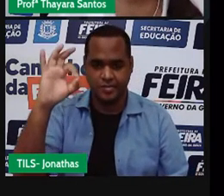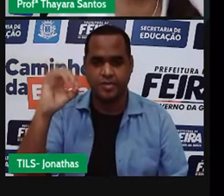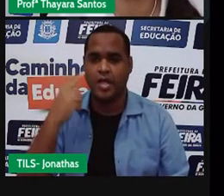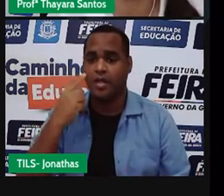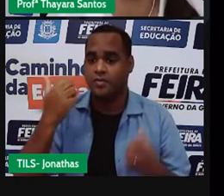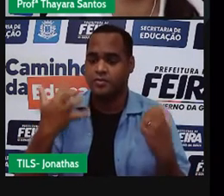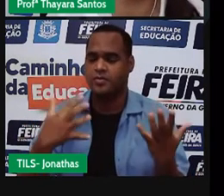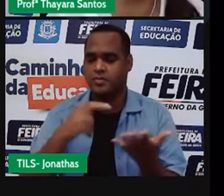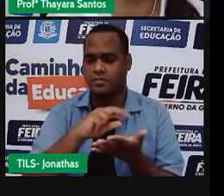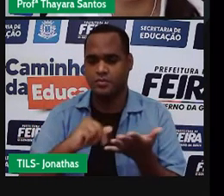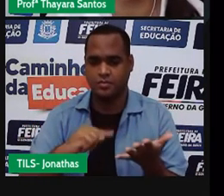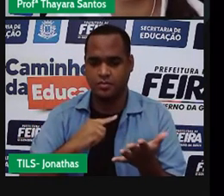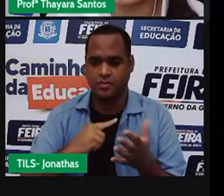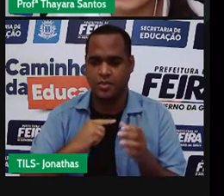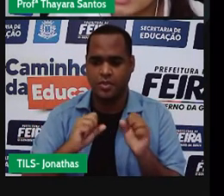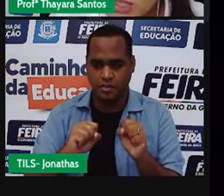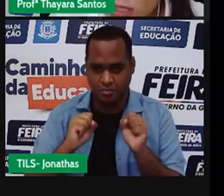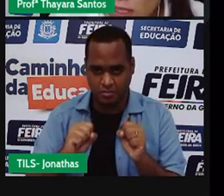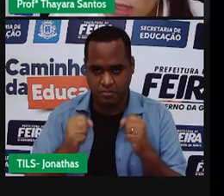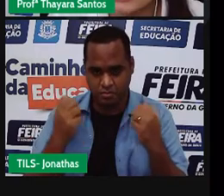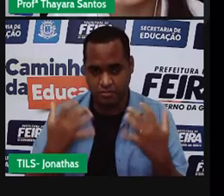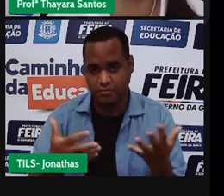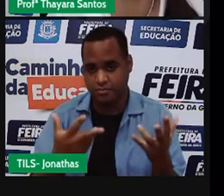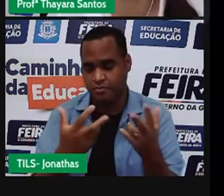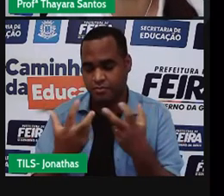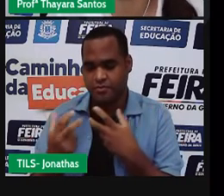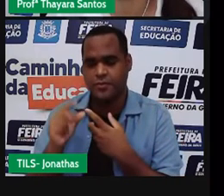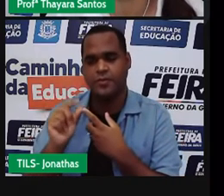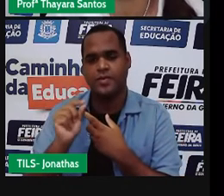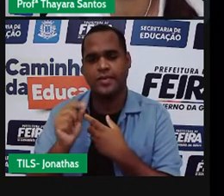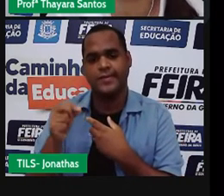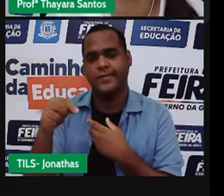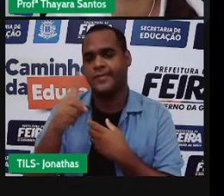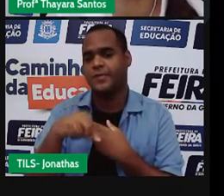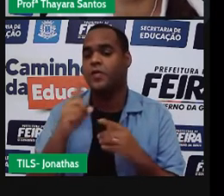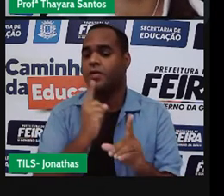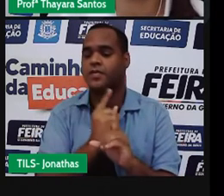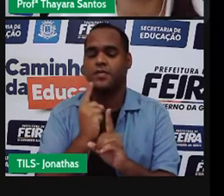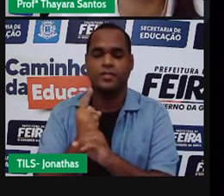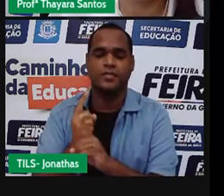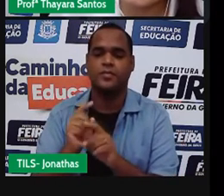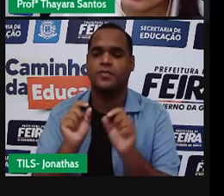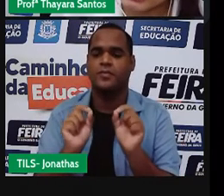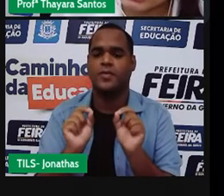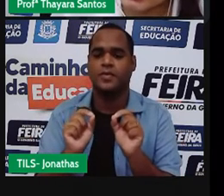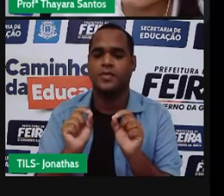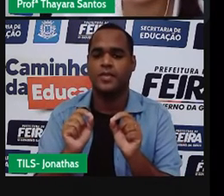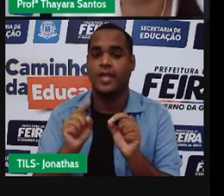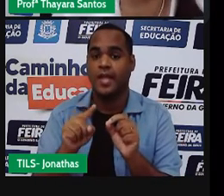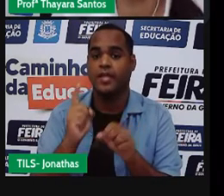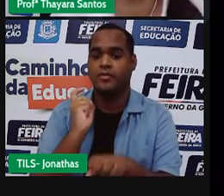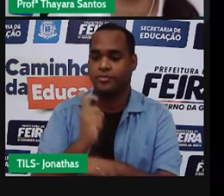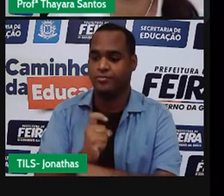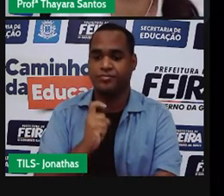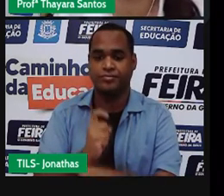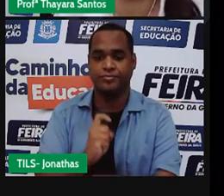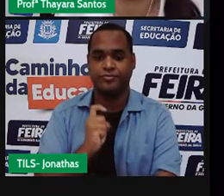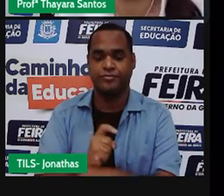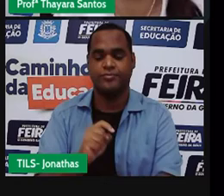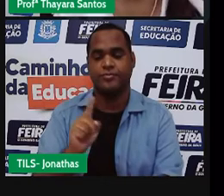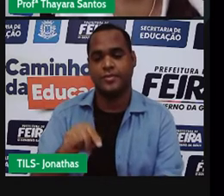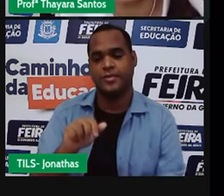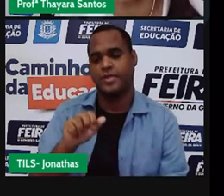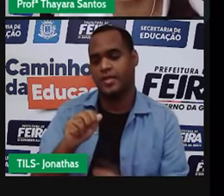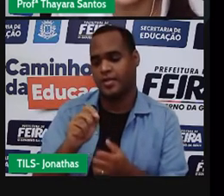pararem se movimentar tanto está indicando que ela agora encontra-se no estado sólido onde os